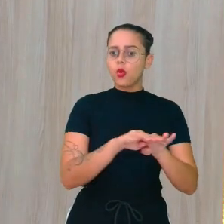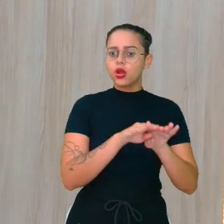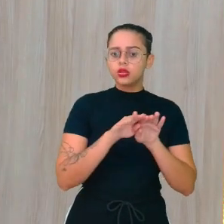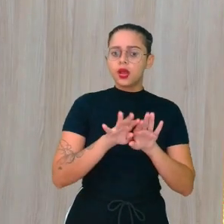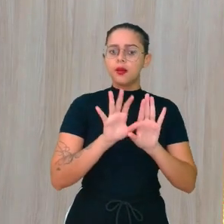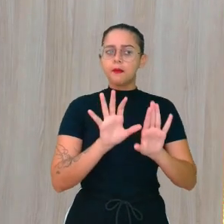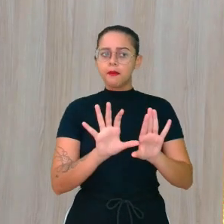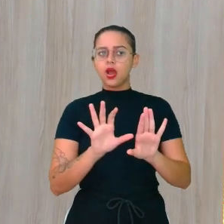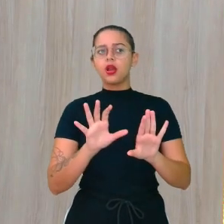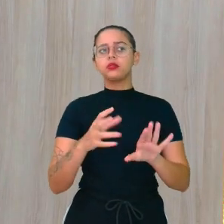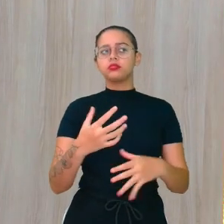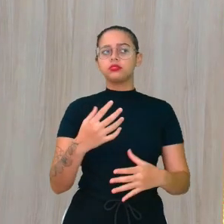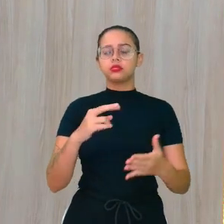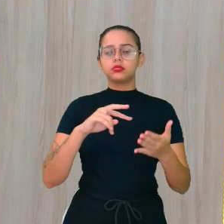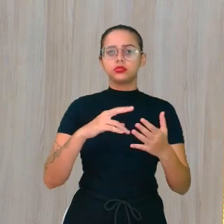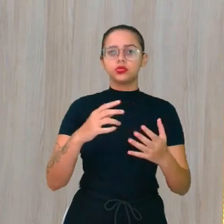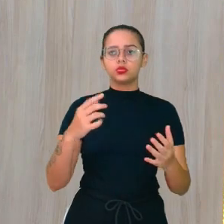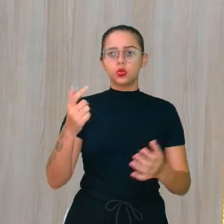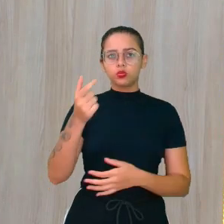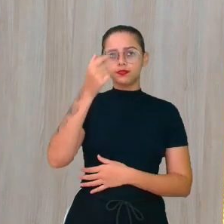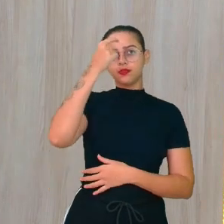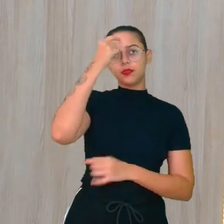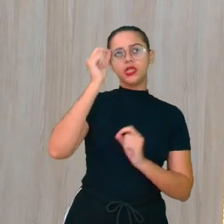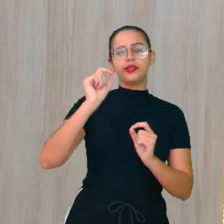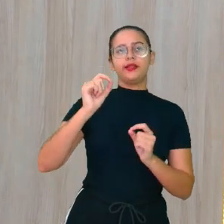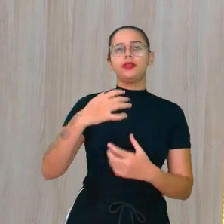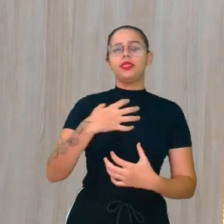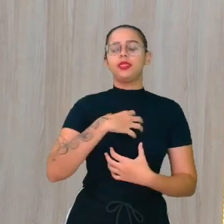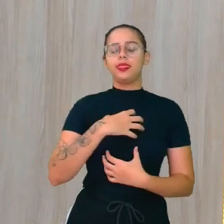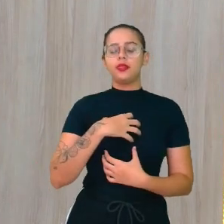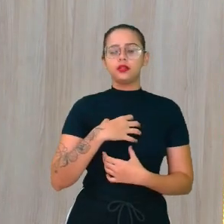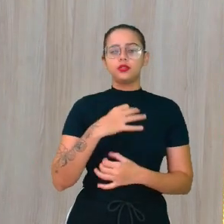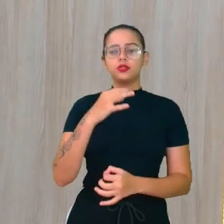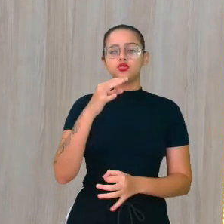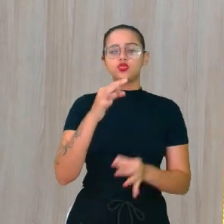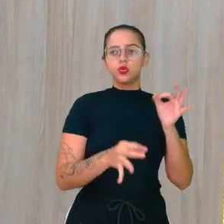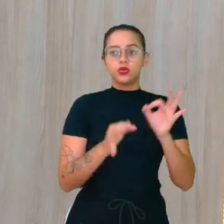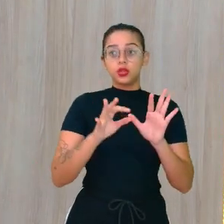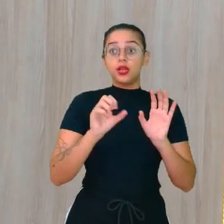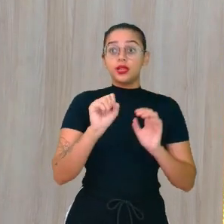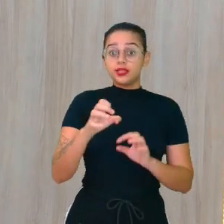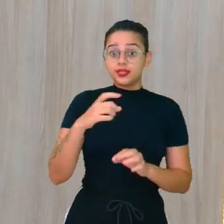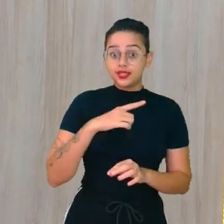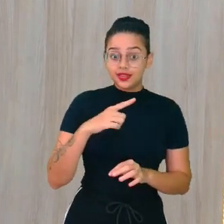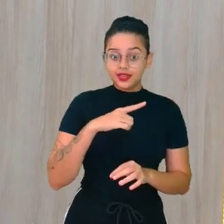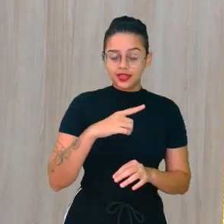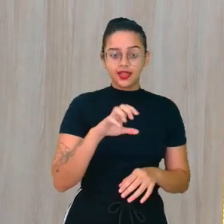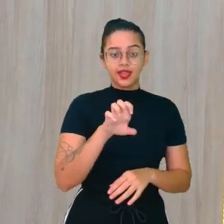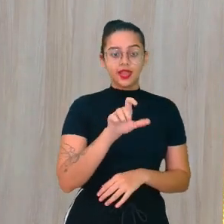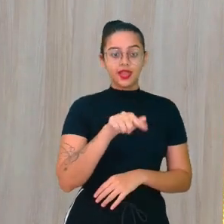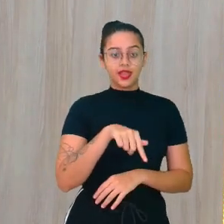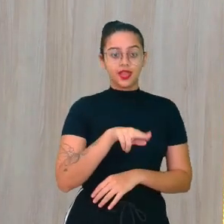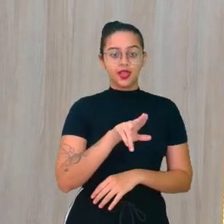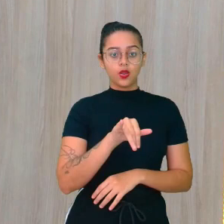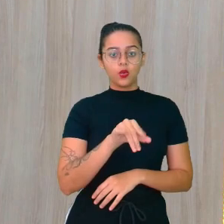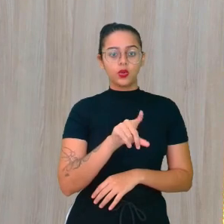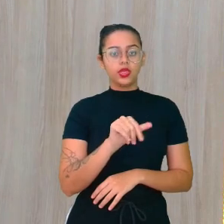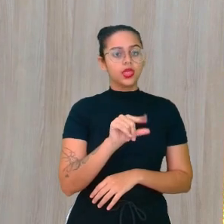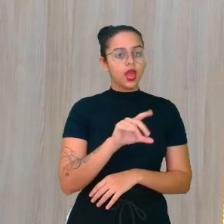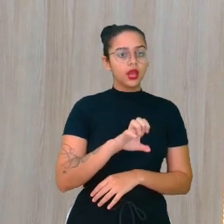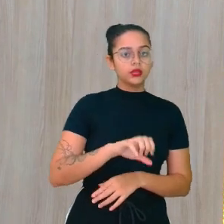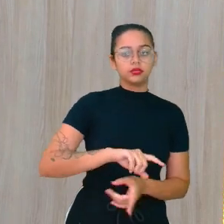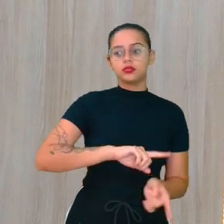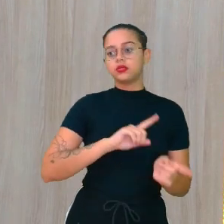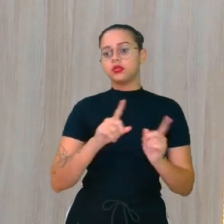no consenso de justiça, ou seja, se a gente tem a equidade, é diferente de falar de equidade